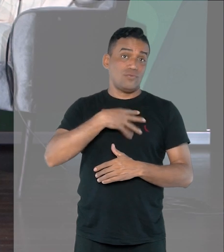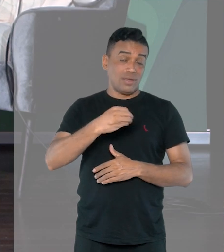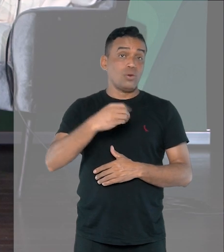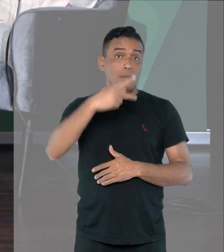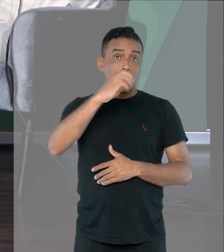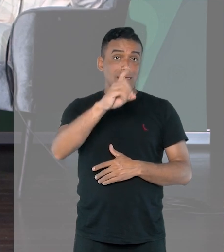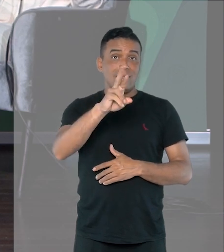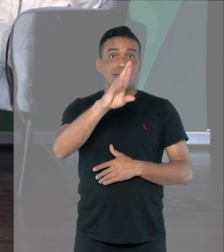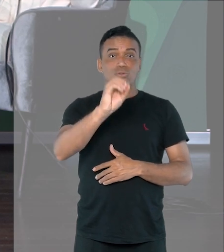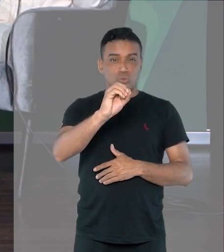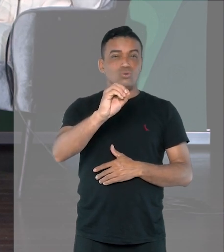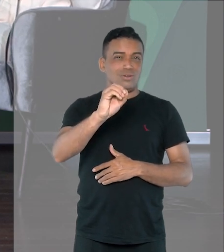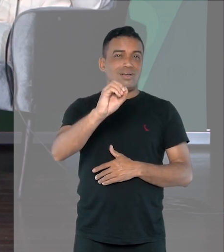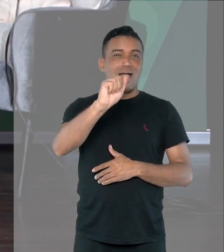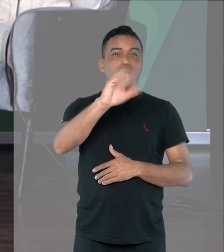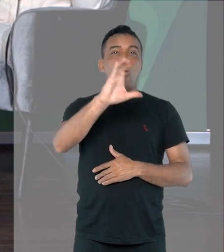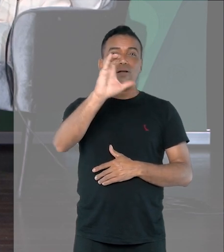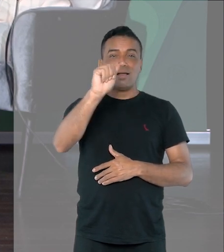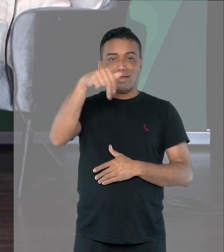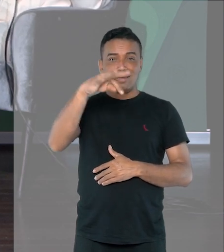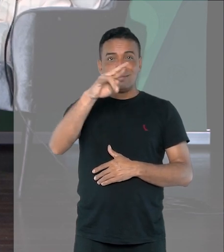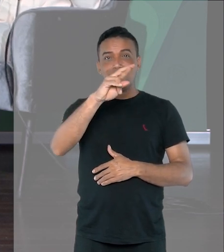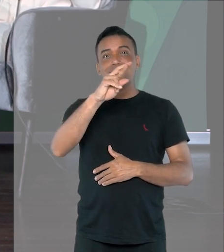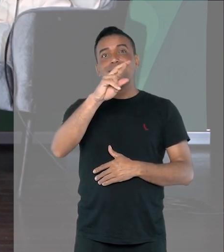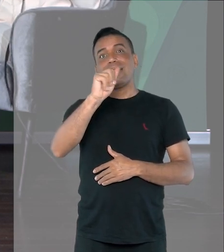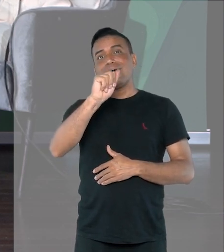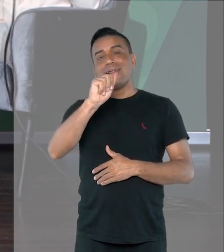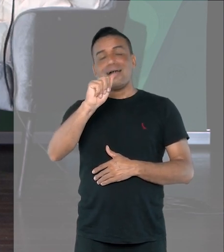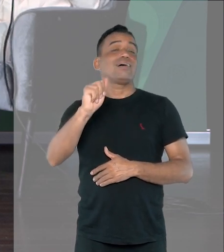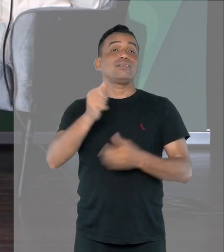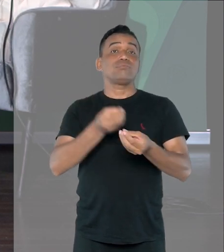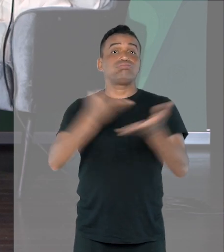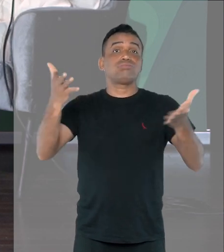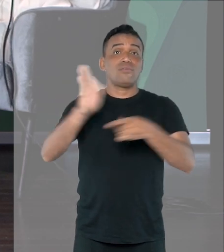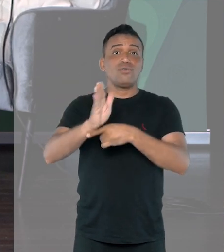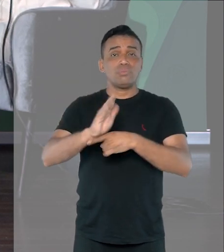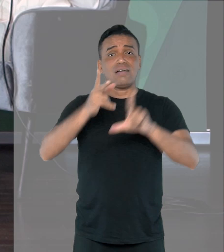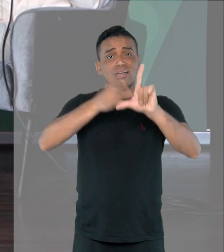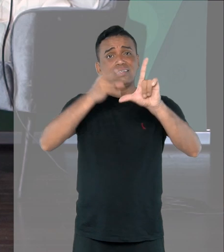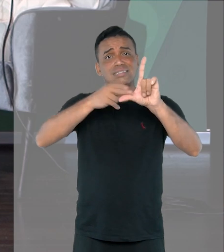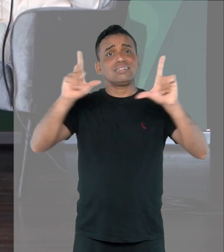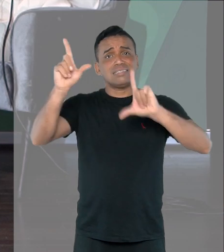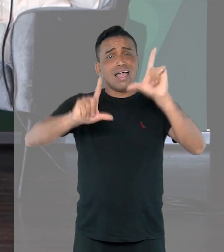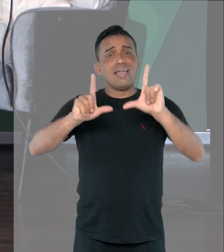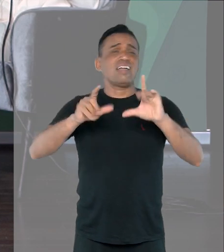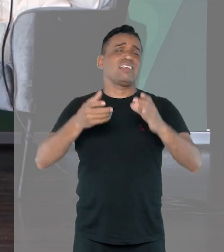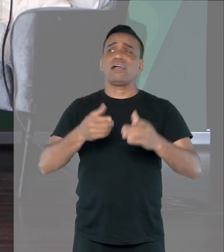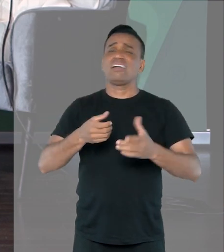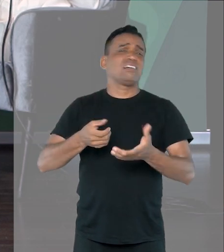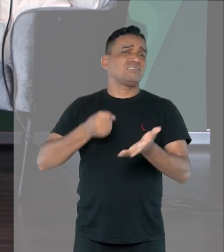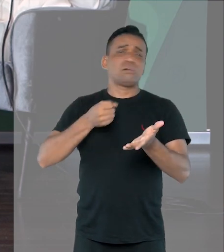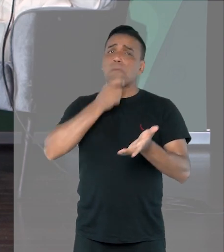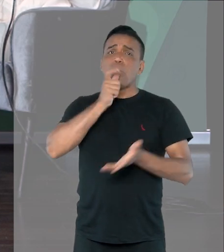lá em Petrópolis, mas não estão disponibilizados. Isso tinha que ser série. Essa porcaria dessa TV Globo, em vez de mostrar essas